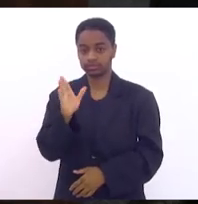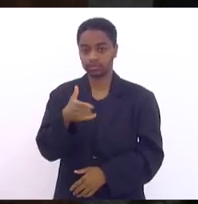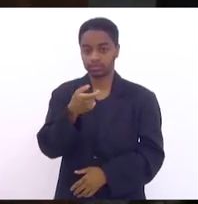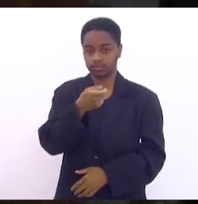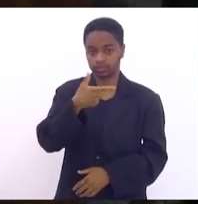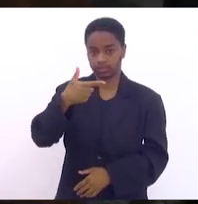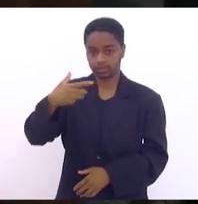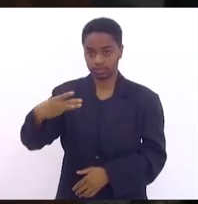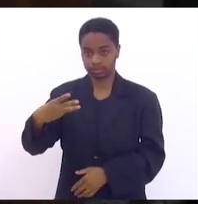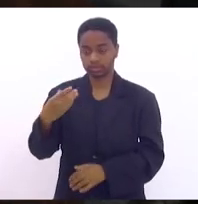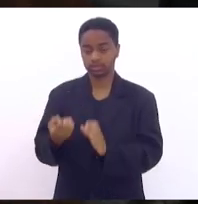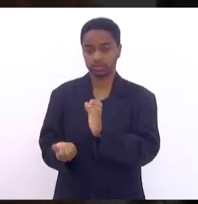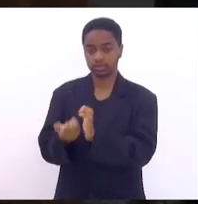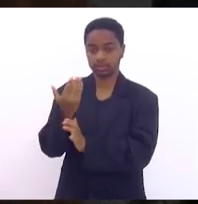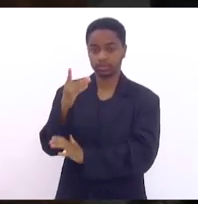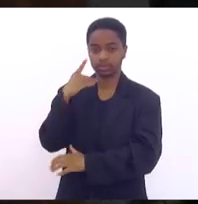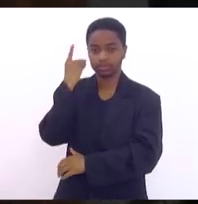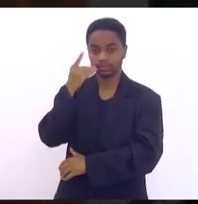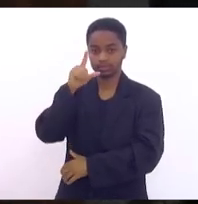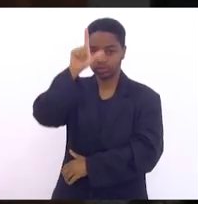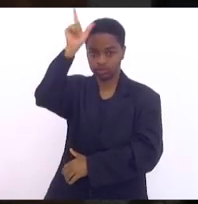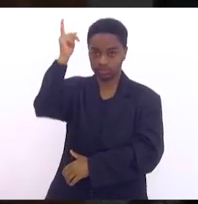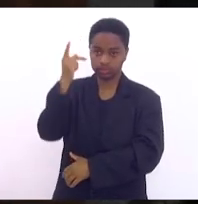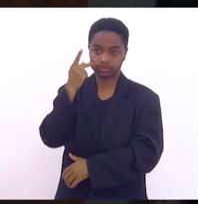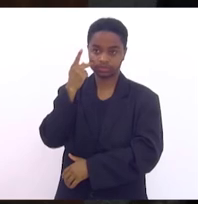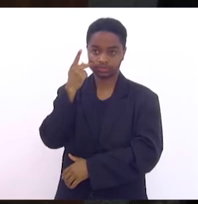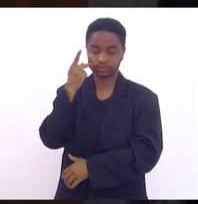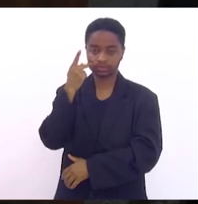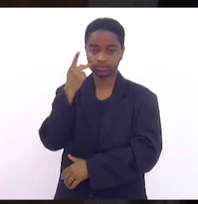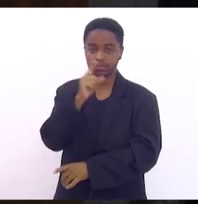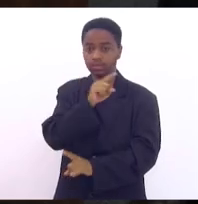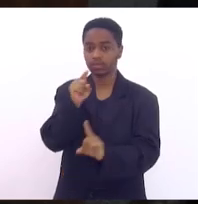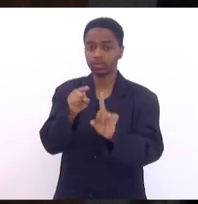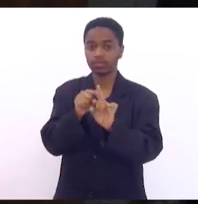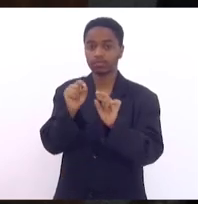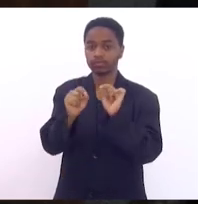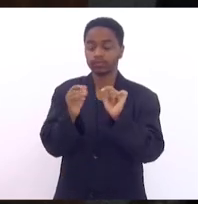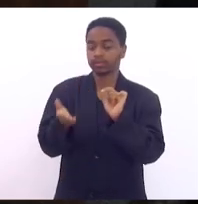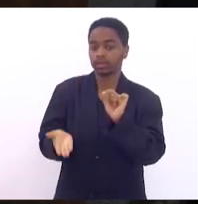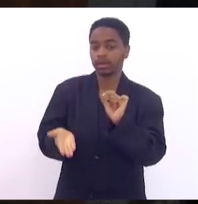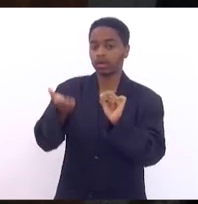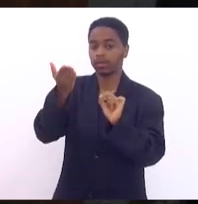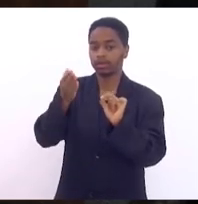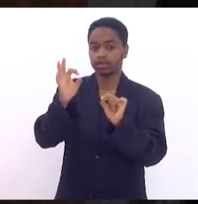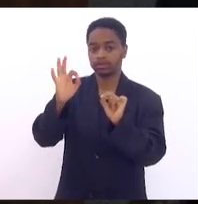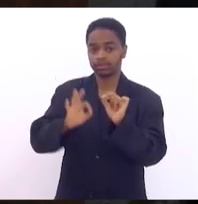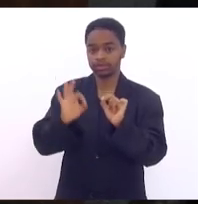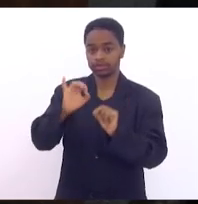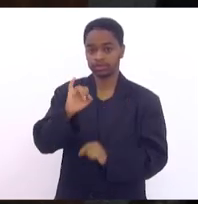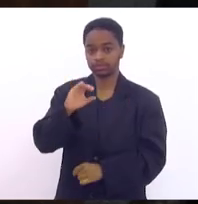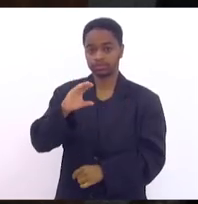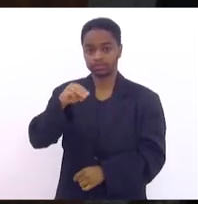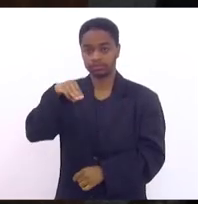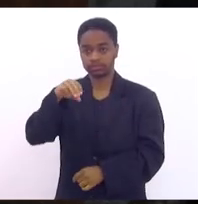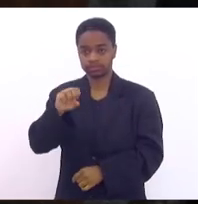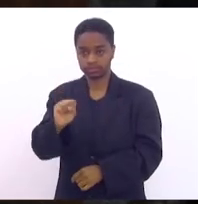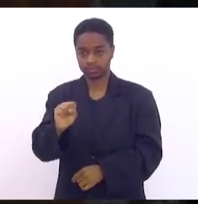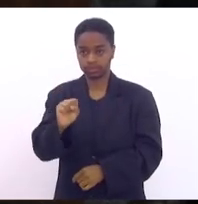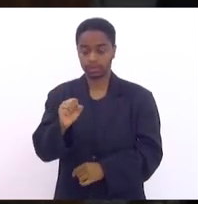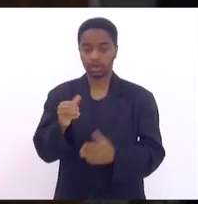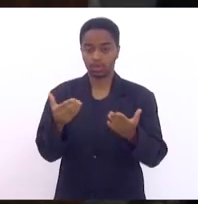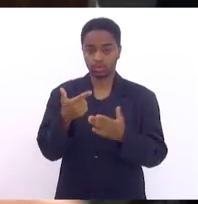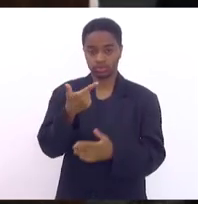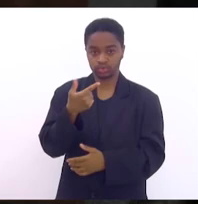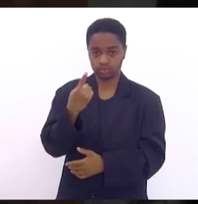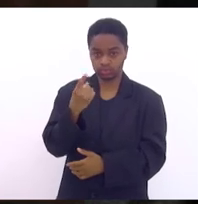2570/2023, da autoria do deputado Luiz Paulo, que pretende aumentar a alíquota geral do ICMS dos atuais 18%